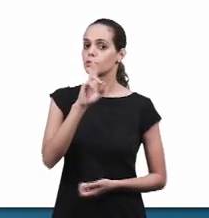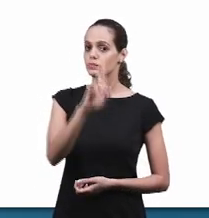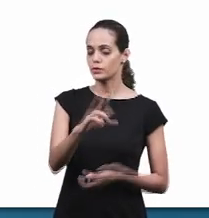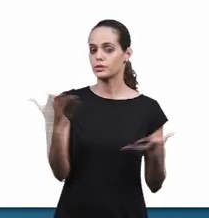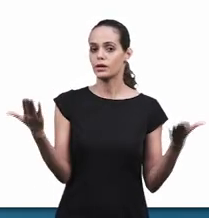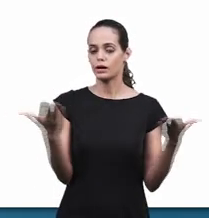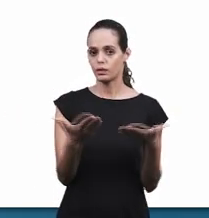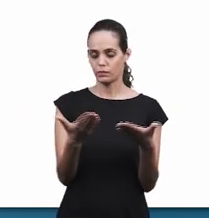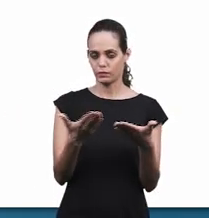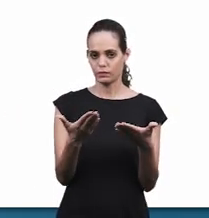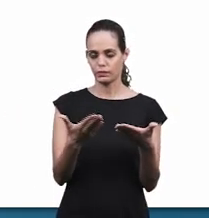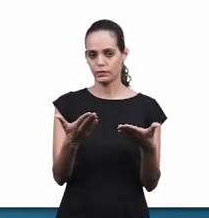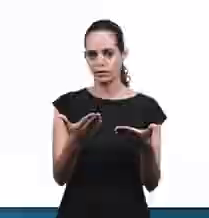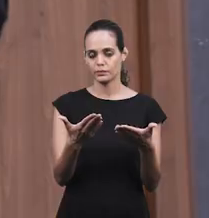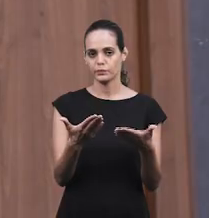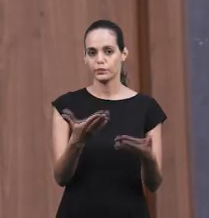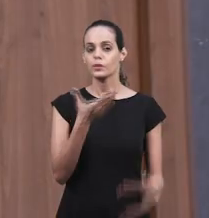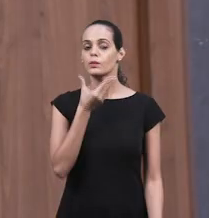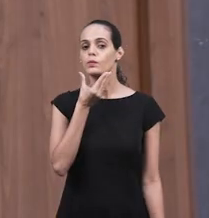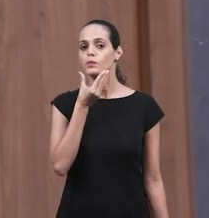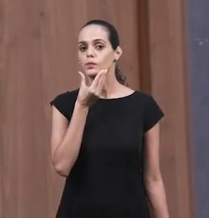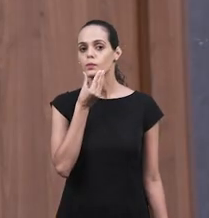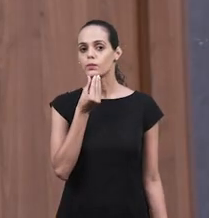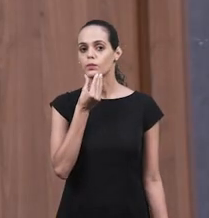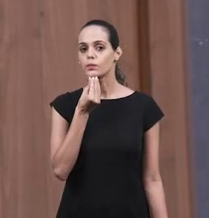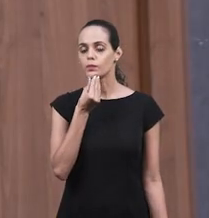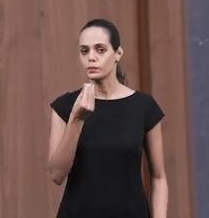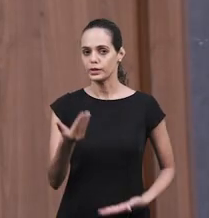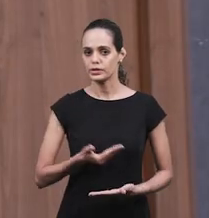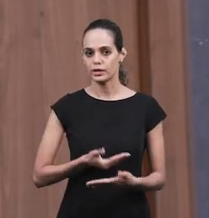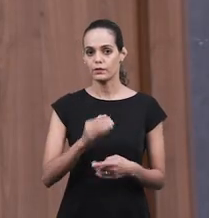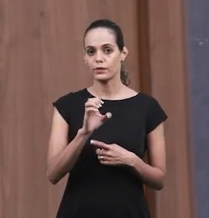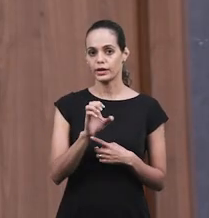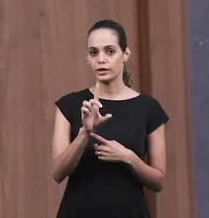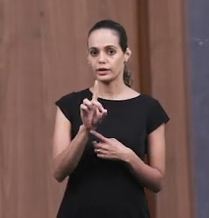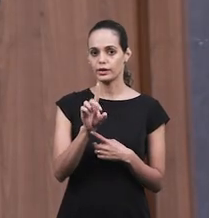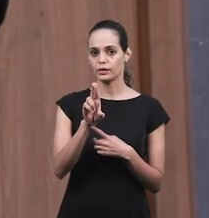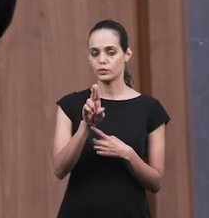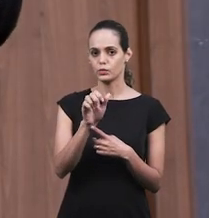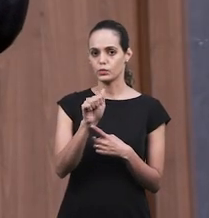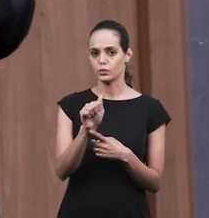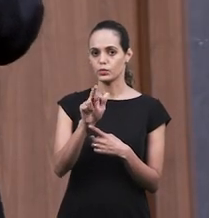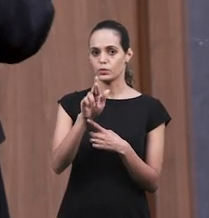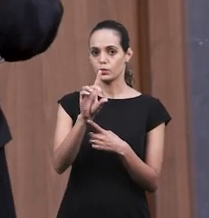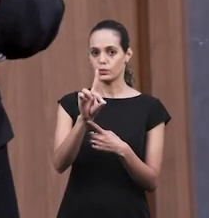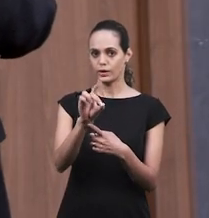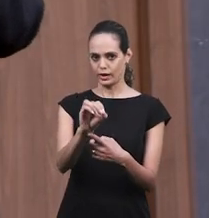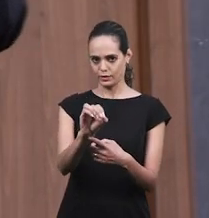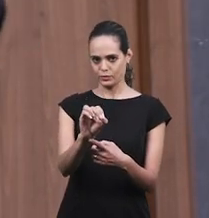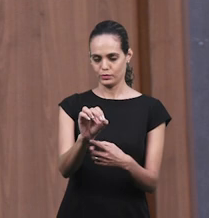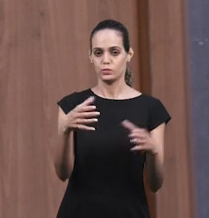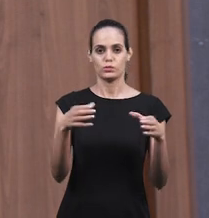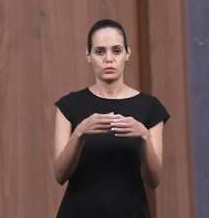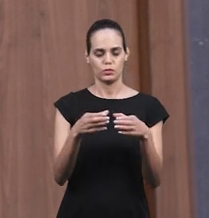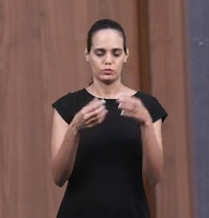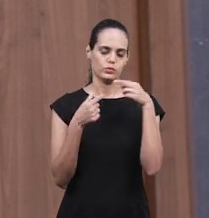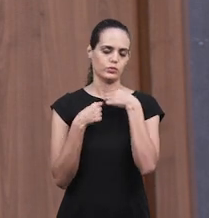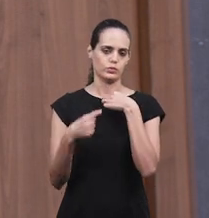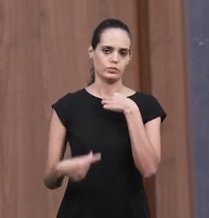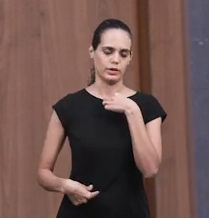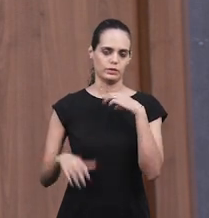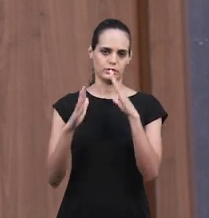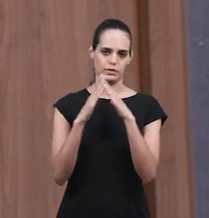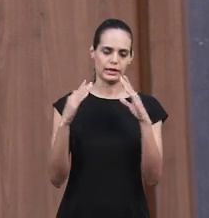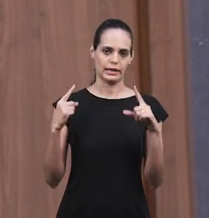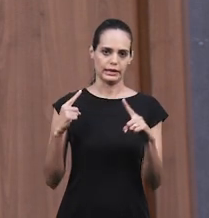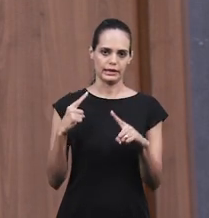nós vamos dirigir agora essa pergunta ao nosso irmão ali, que é o irmão Eduardo. O Eduardo é do grupo de obreiros